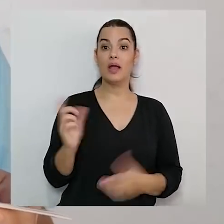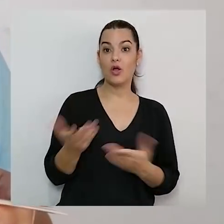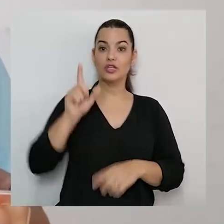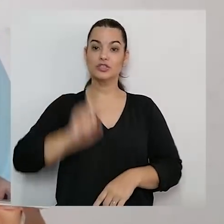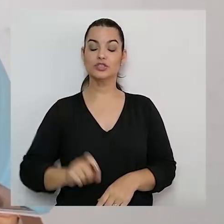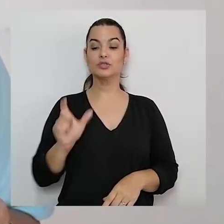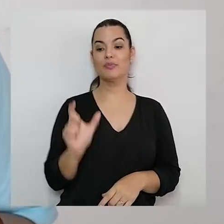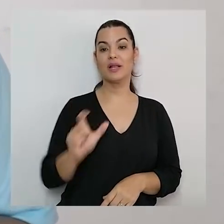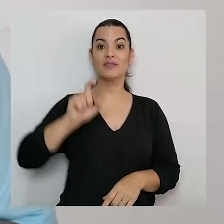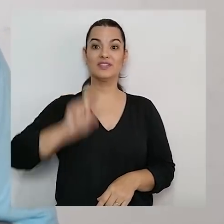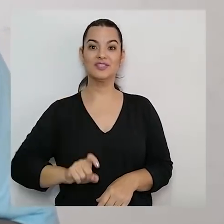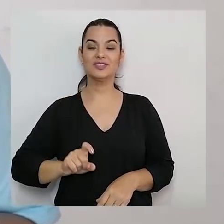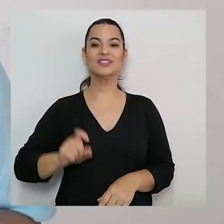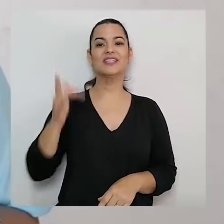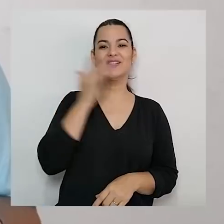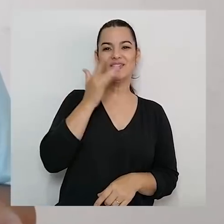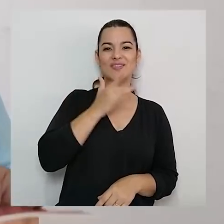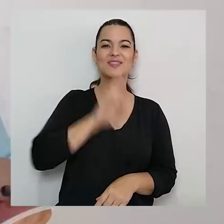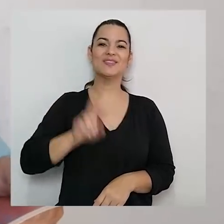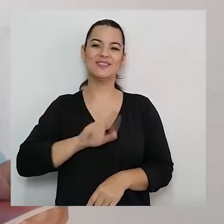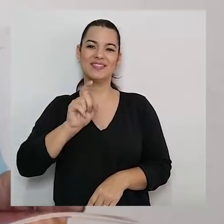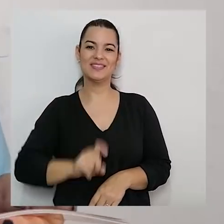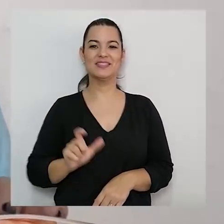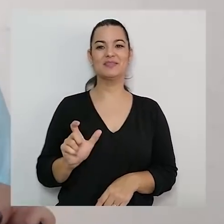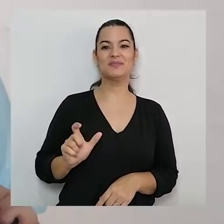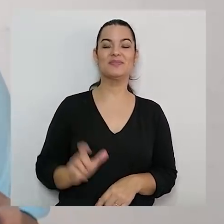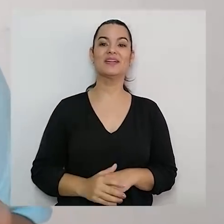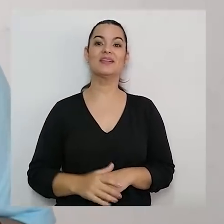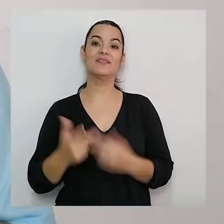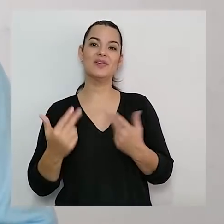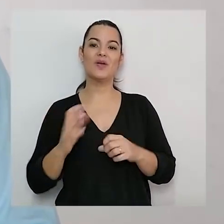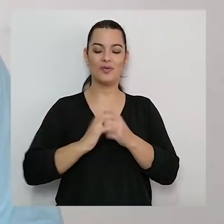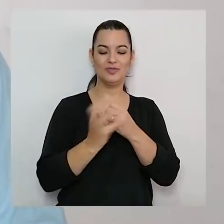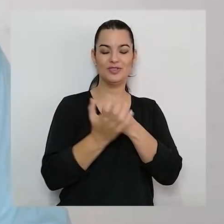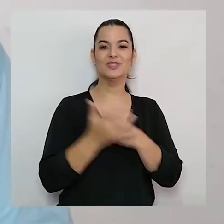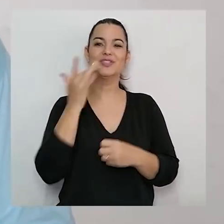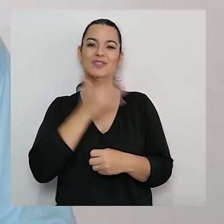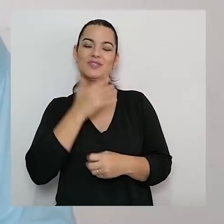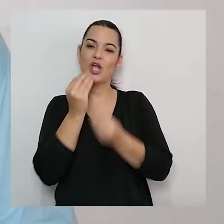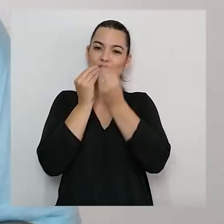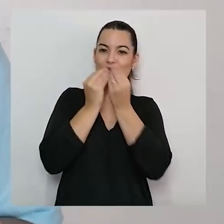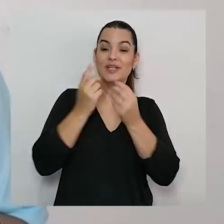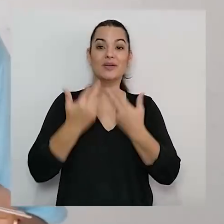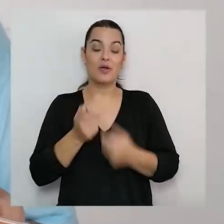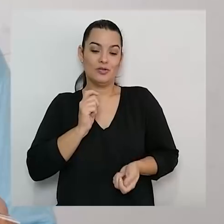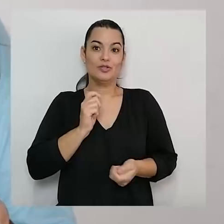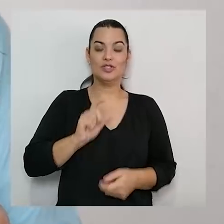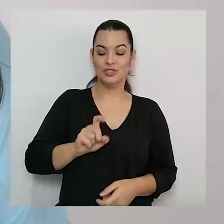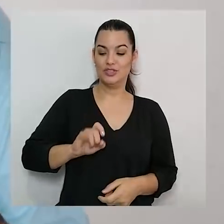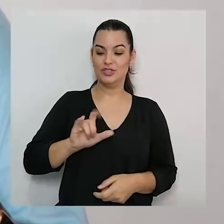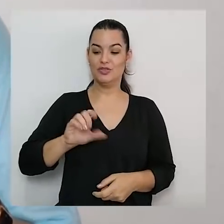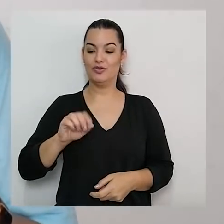mexerica é gostoso de chupar. Assim como xilofone é gostoso de tocar. Assim